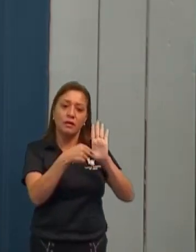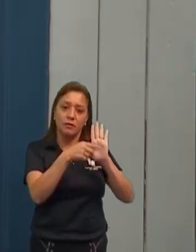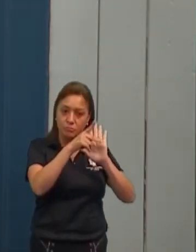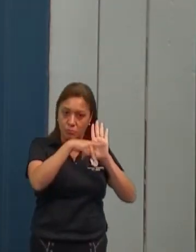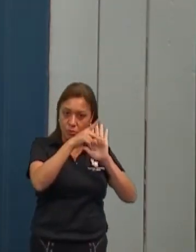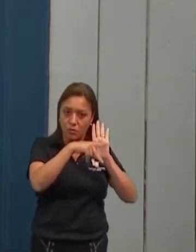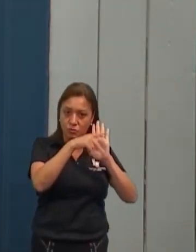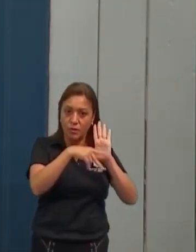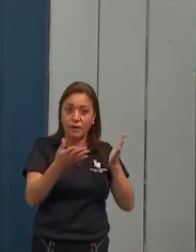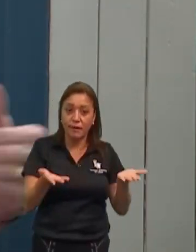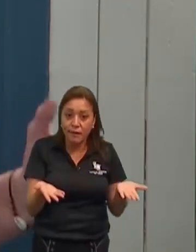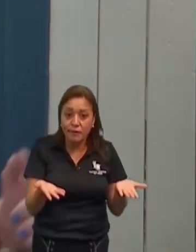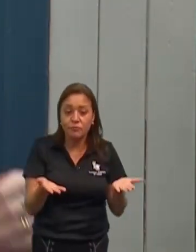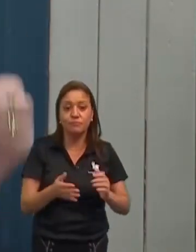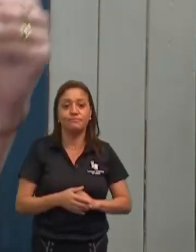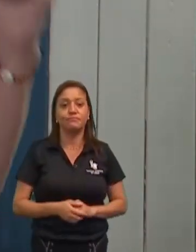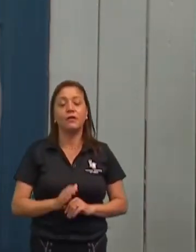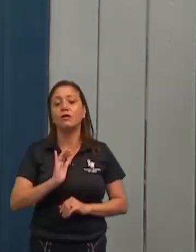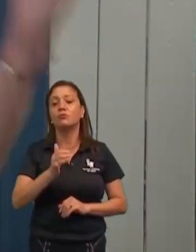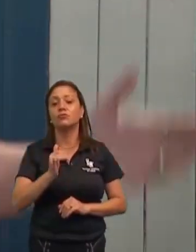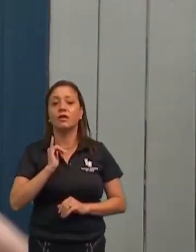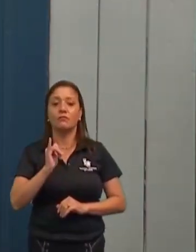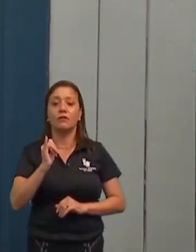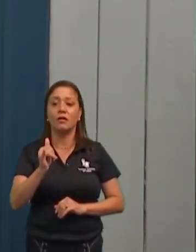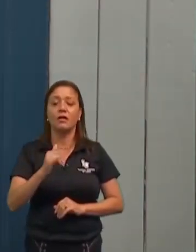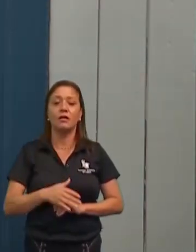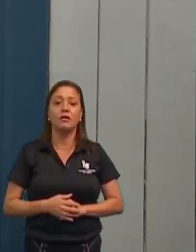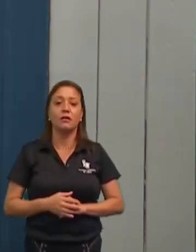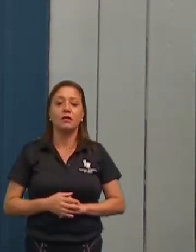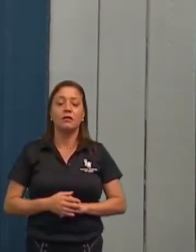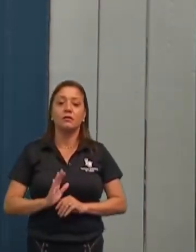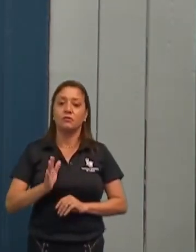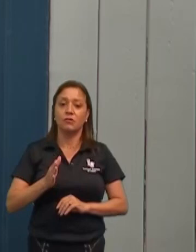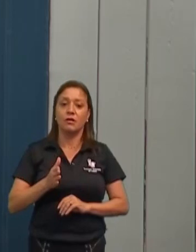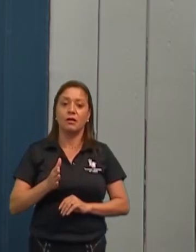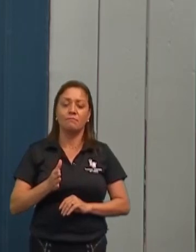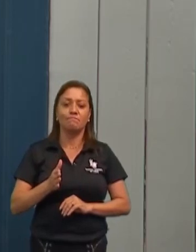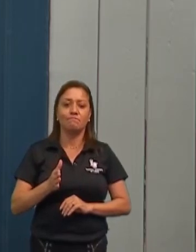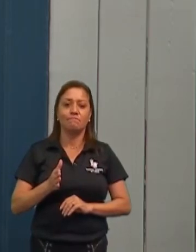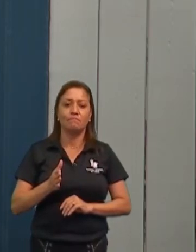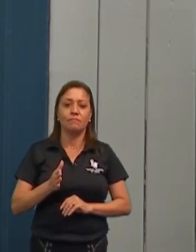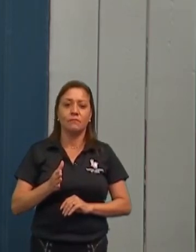né, eu já falei aqui do aumento que teve, e